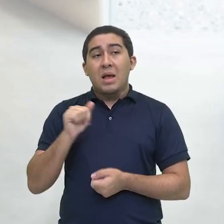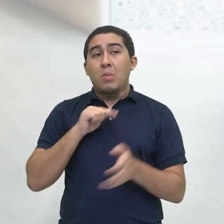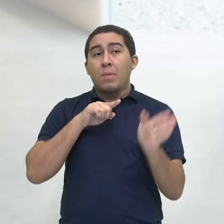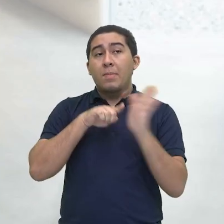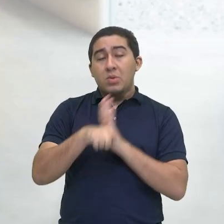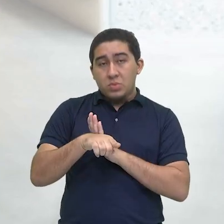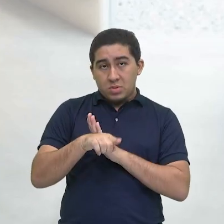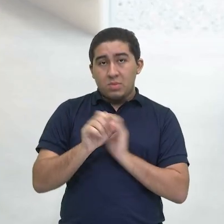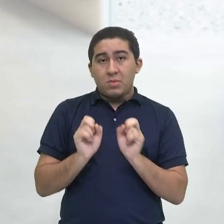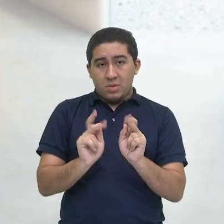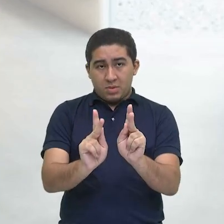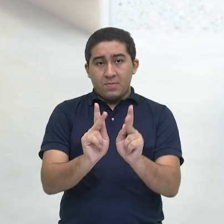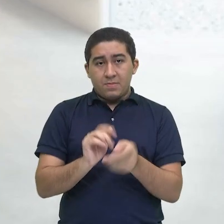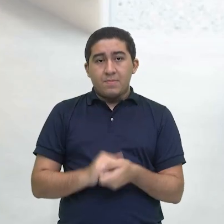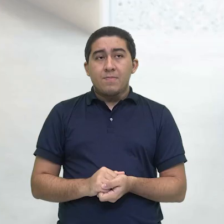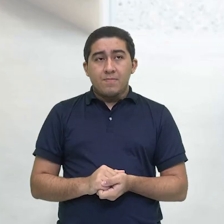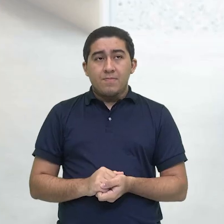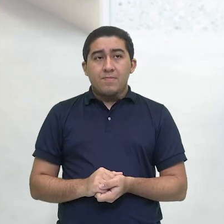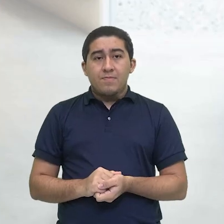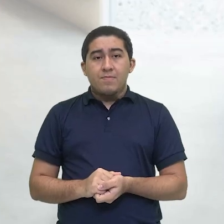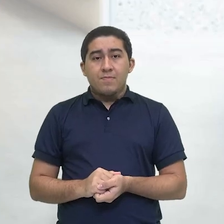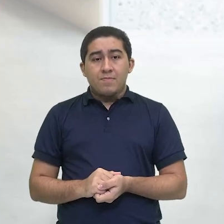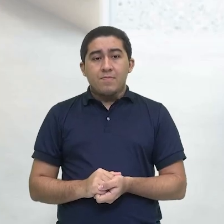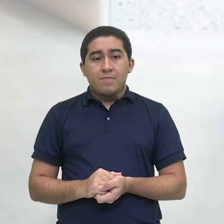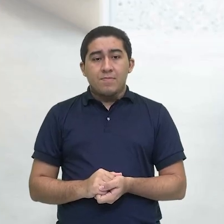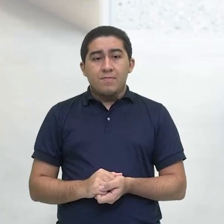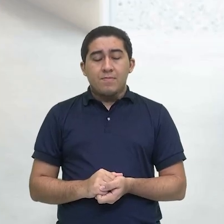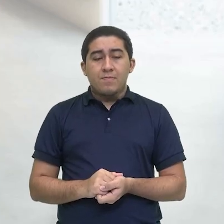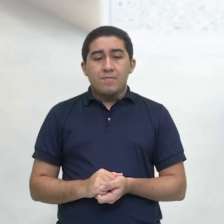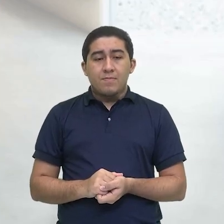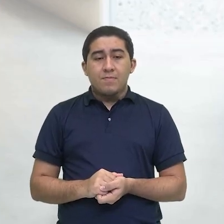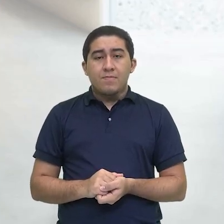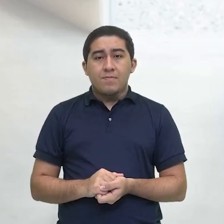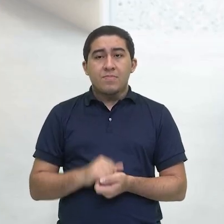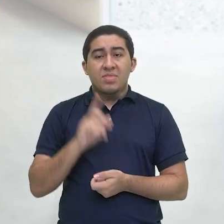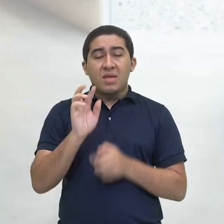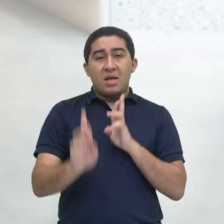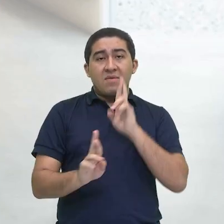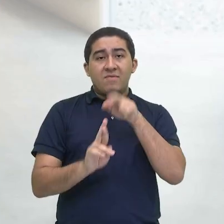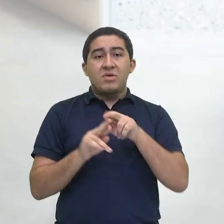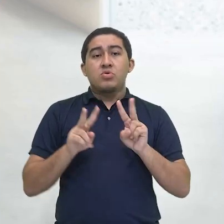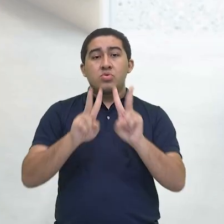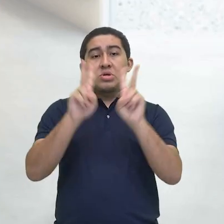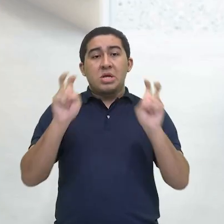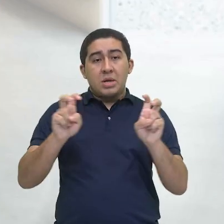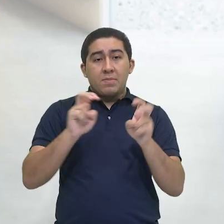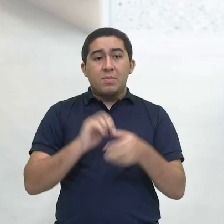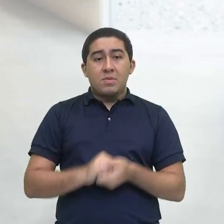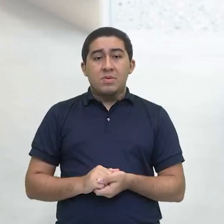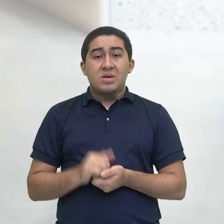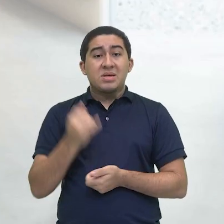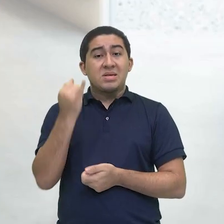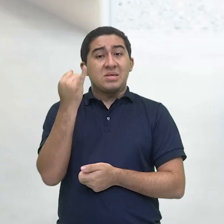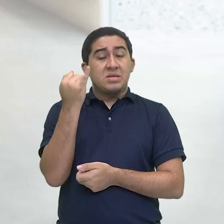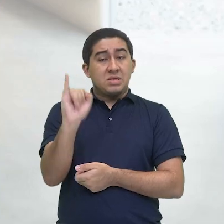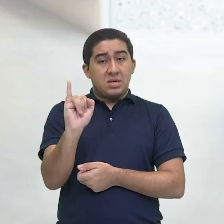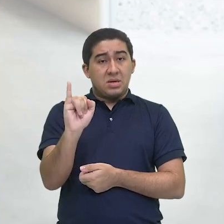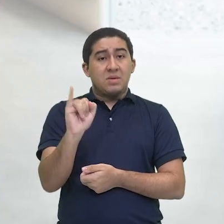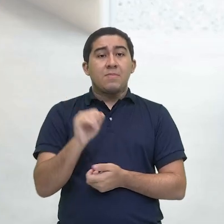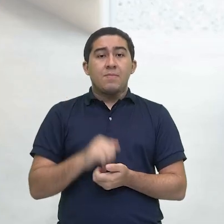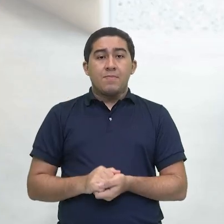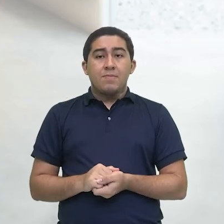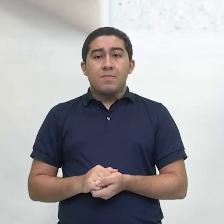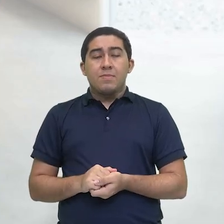pergunta, ok? Ele vai fazer uma pergunta sobre aquilo ali. E se